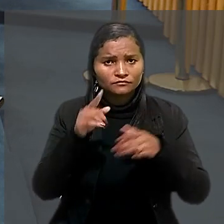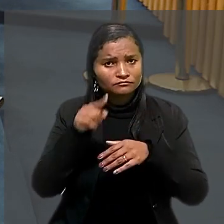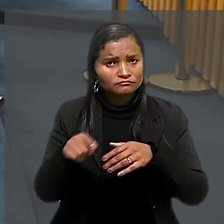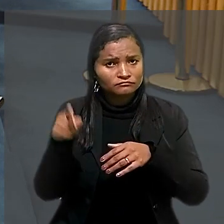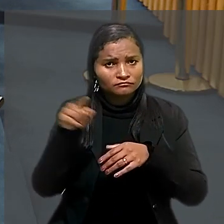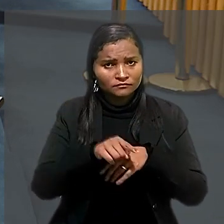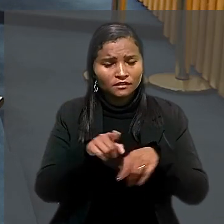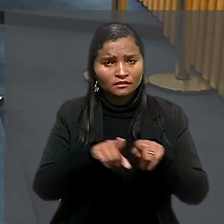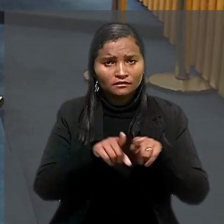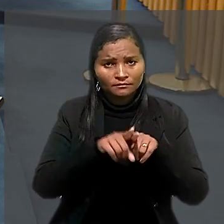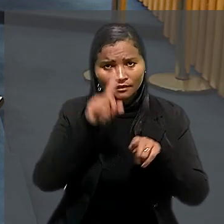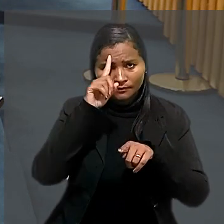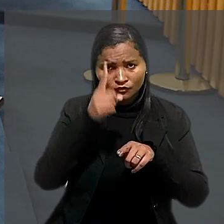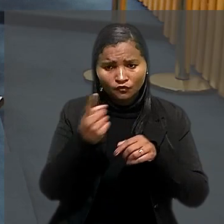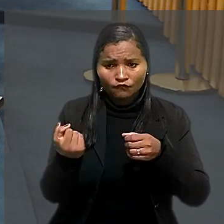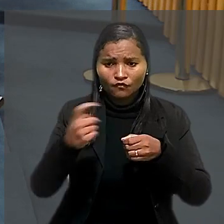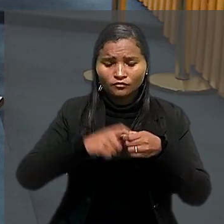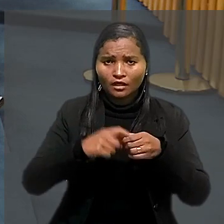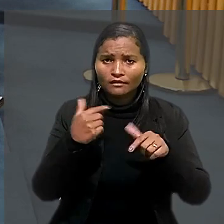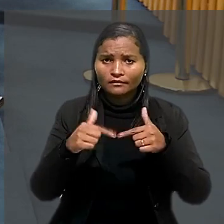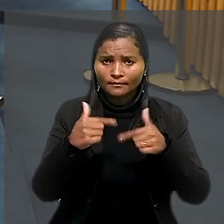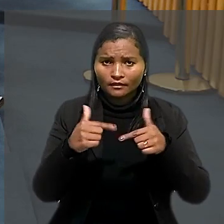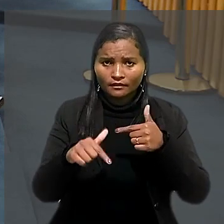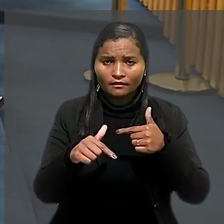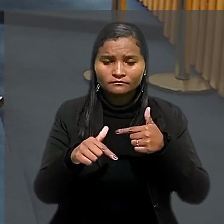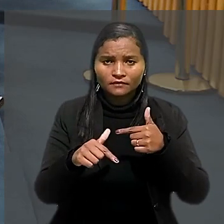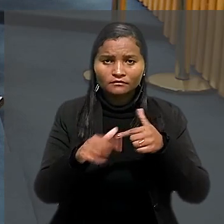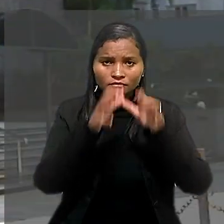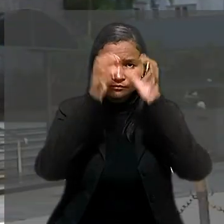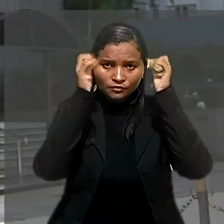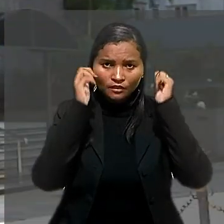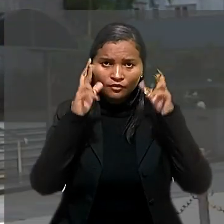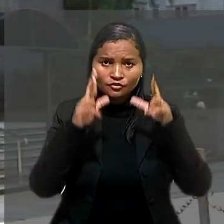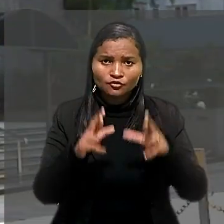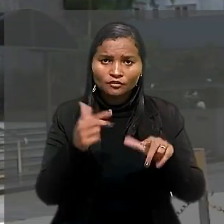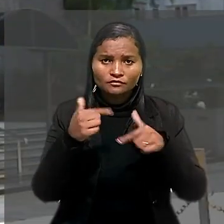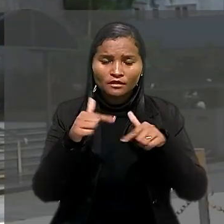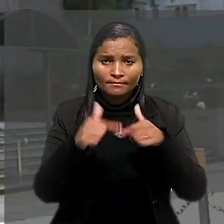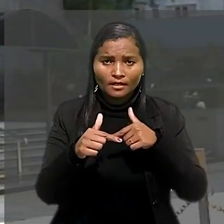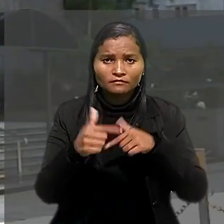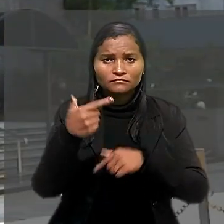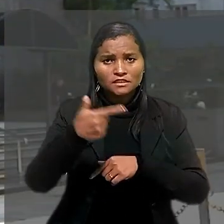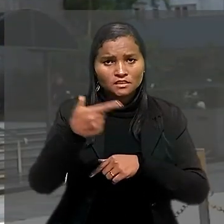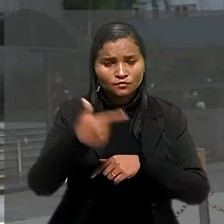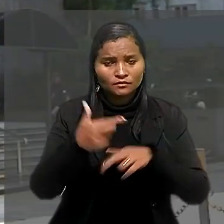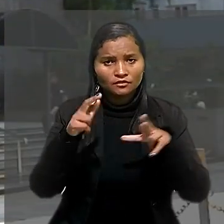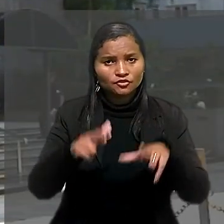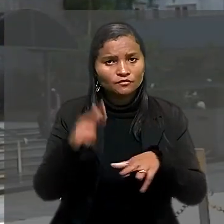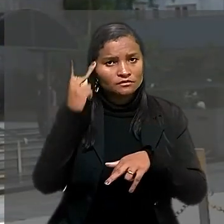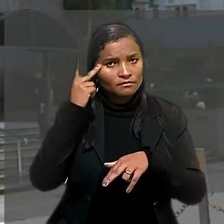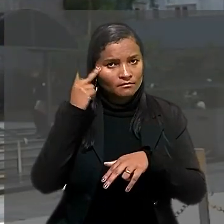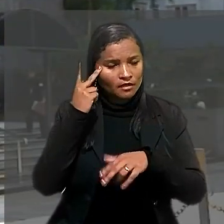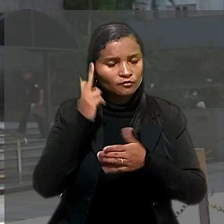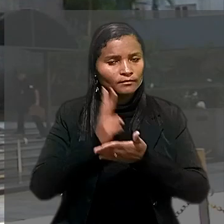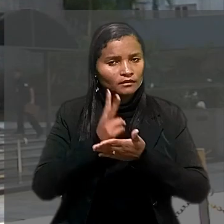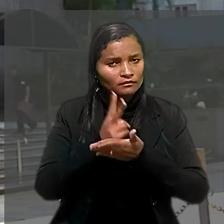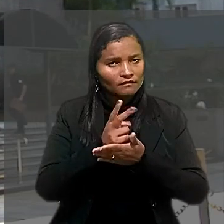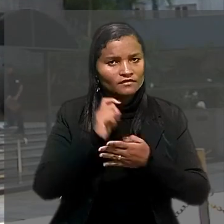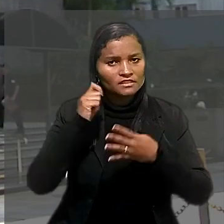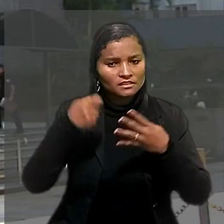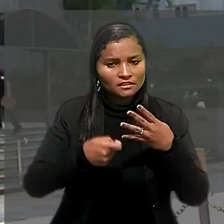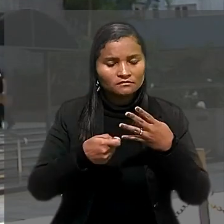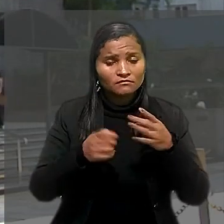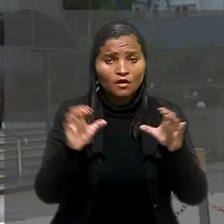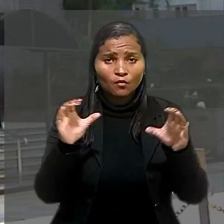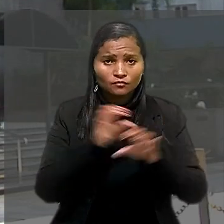período de suspensão e determinou a reintegração ao emprego. O Tribunal Regional do Trabalho da 2ª Região em São Paulo manteve a